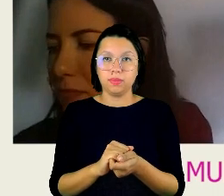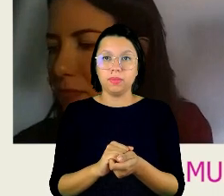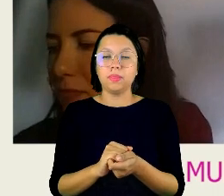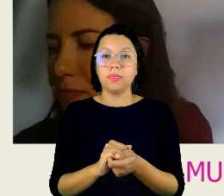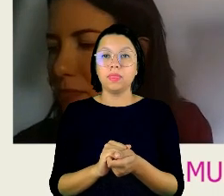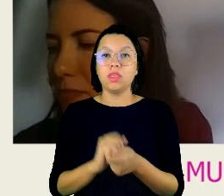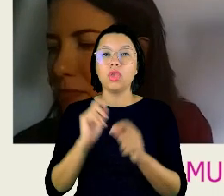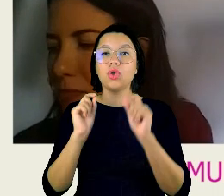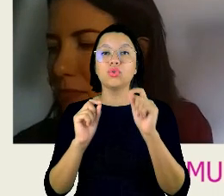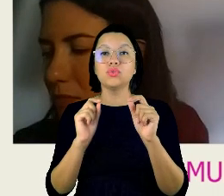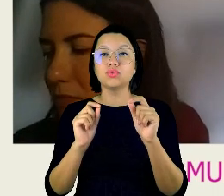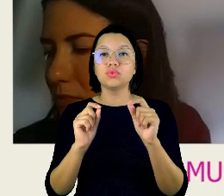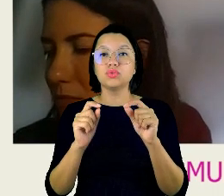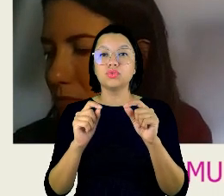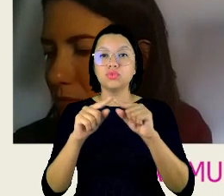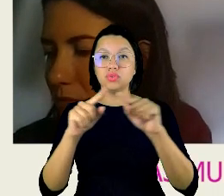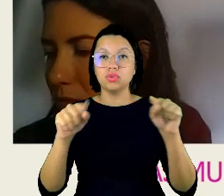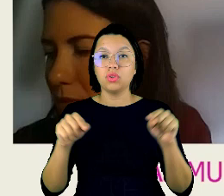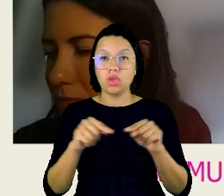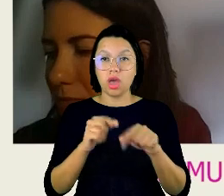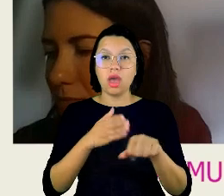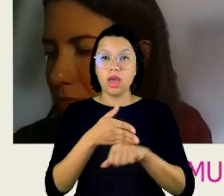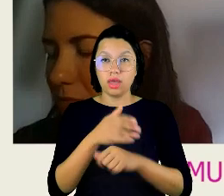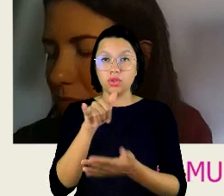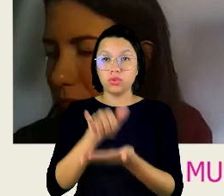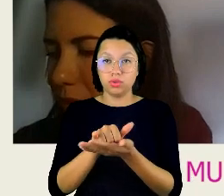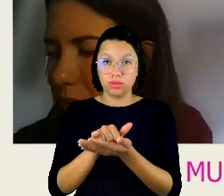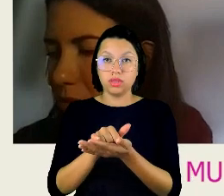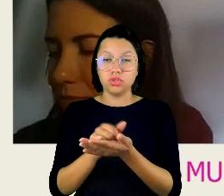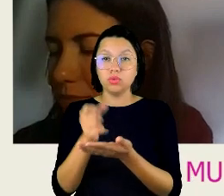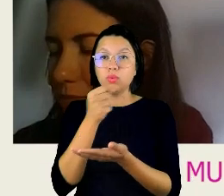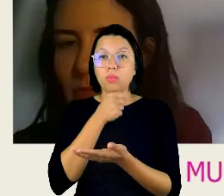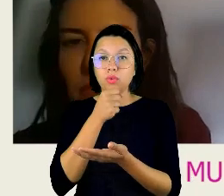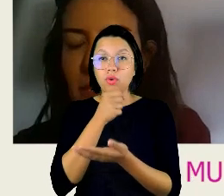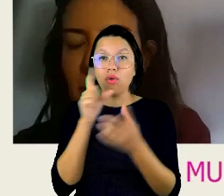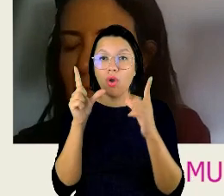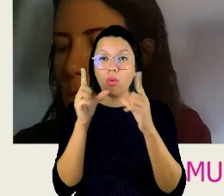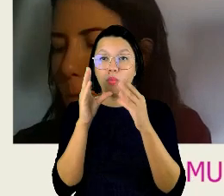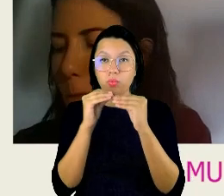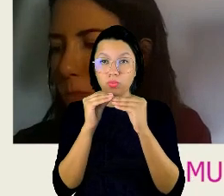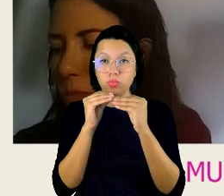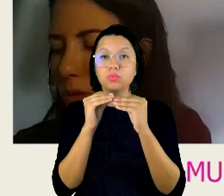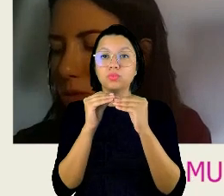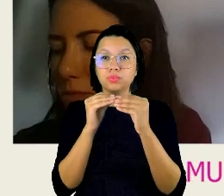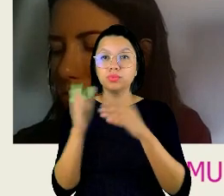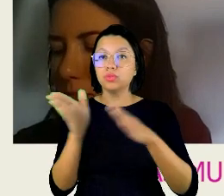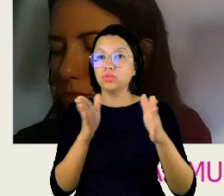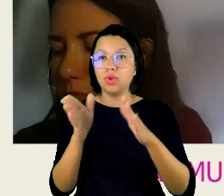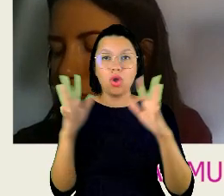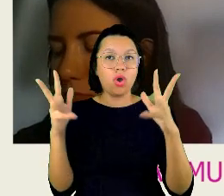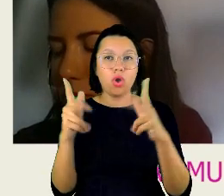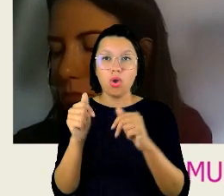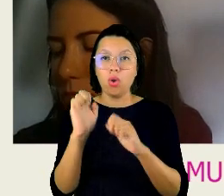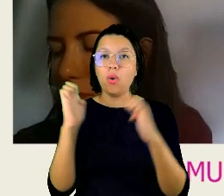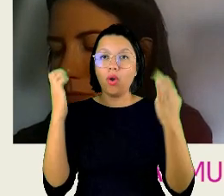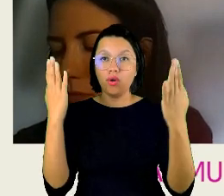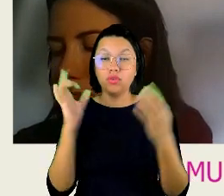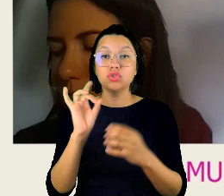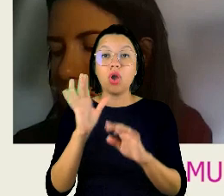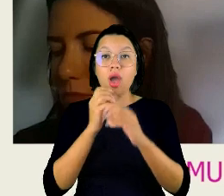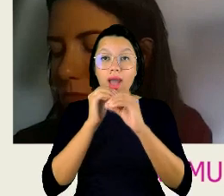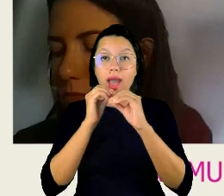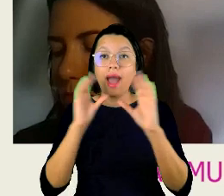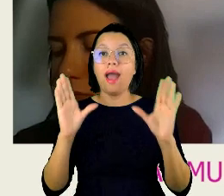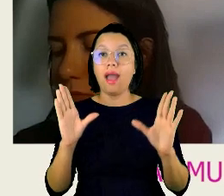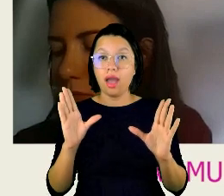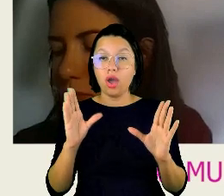fiquem, os que estiverem dentro da sala do Teams, que fiquem com seus microfones desligados durante todo o evento, só